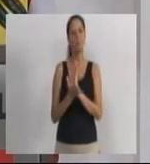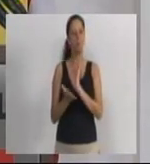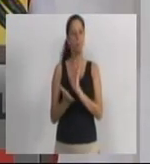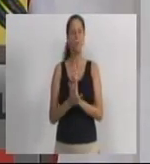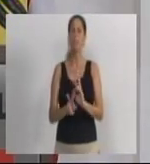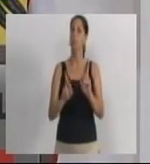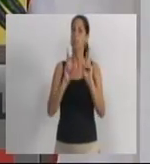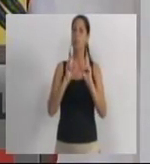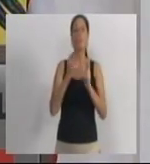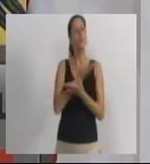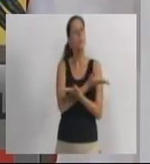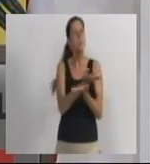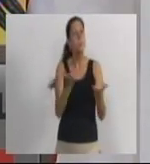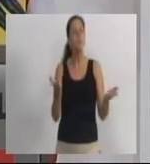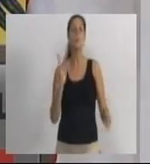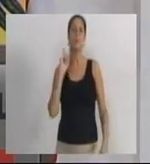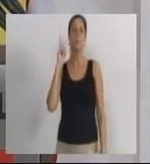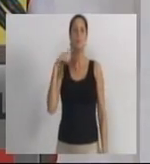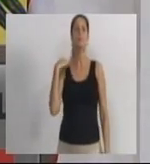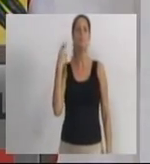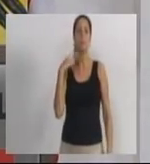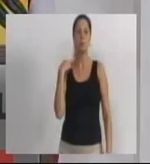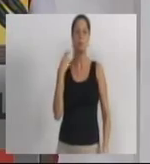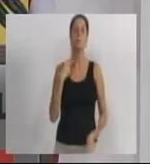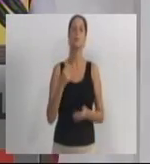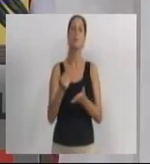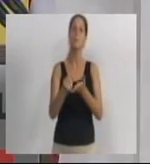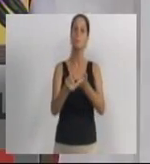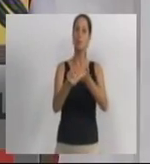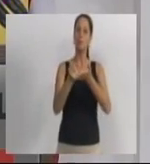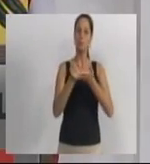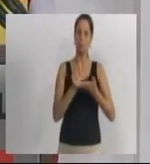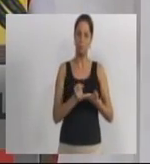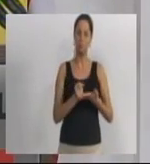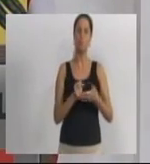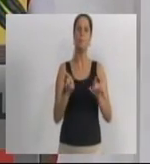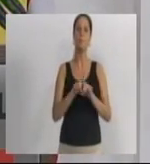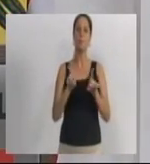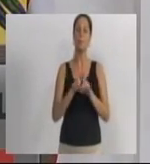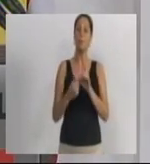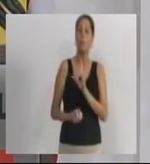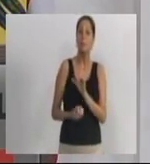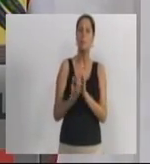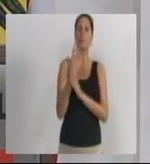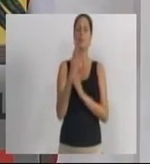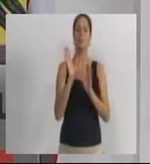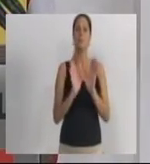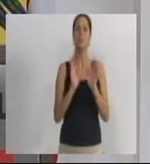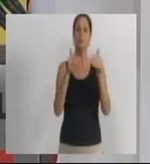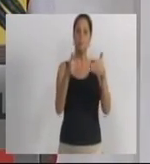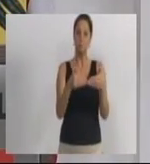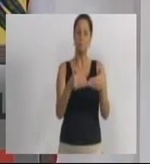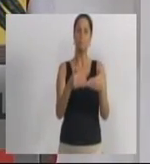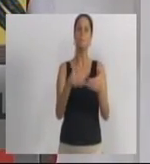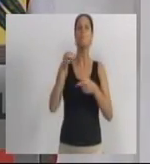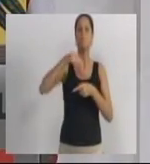espero que os senhores vereadores nos ajudem, né, na nossa implantação aí do Conselho